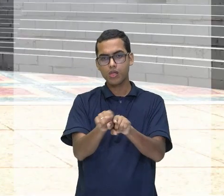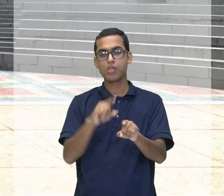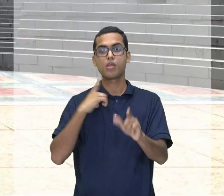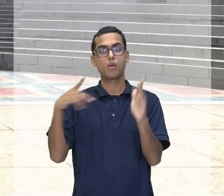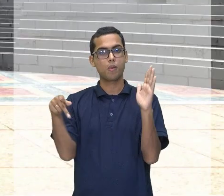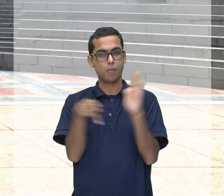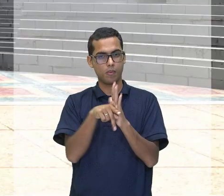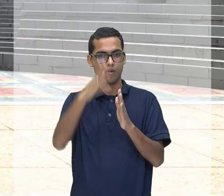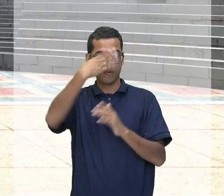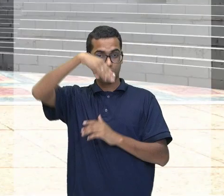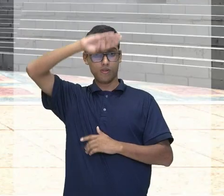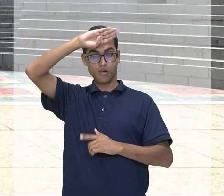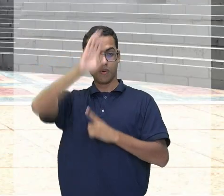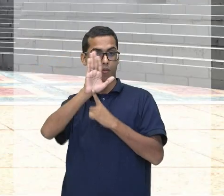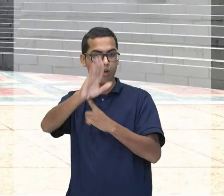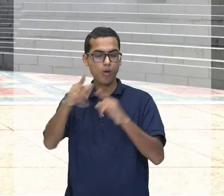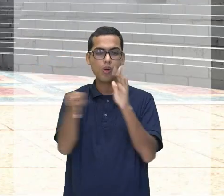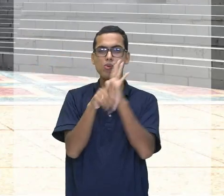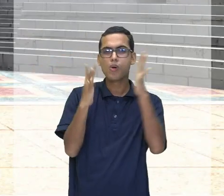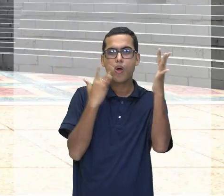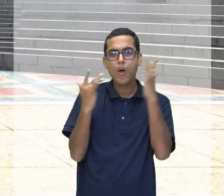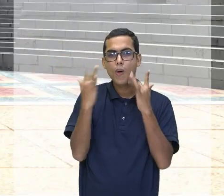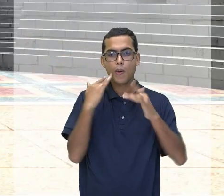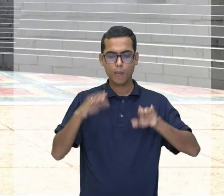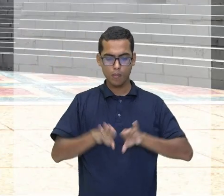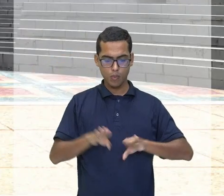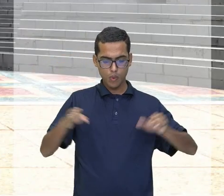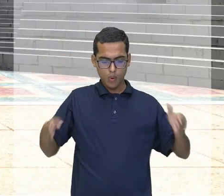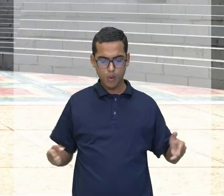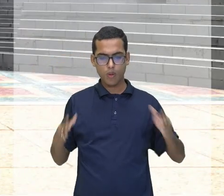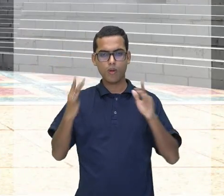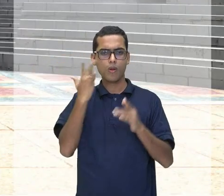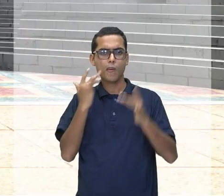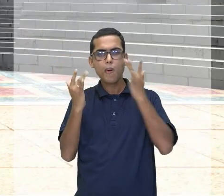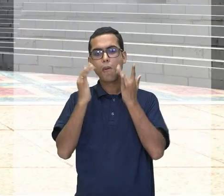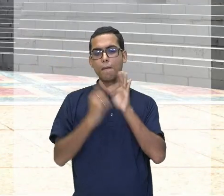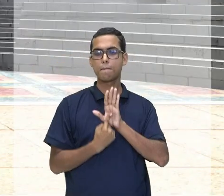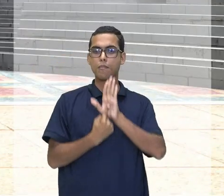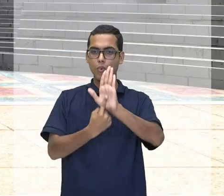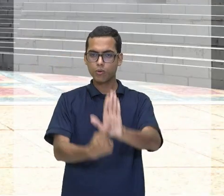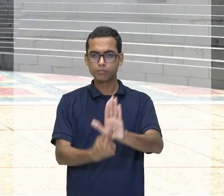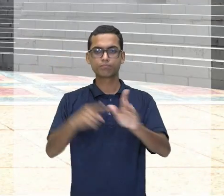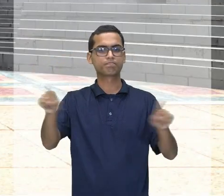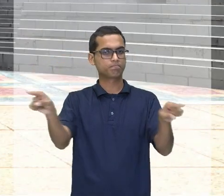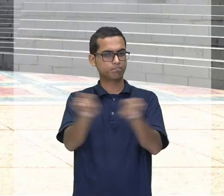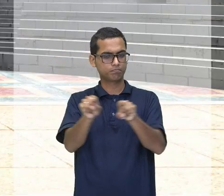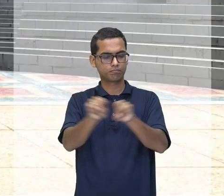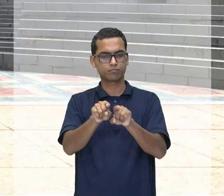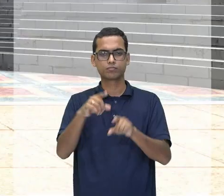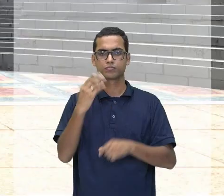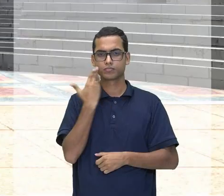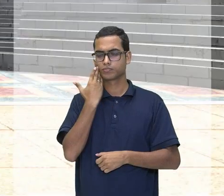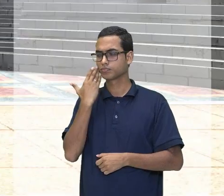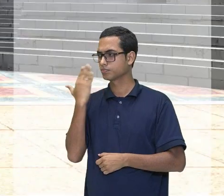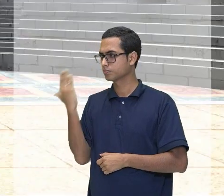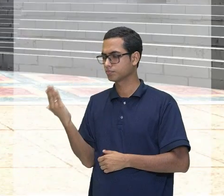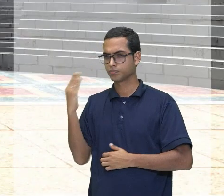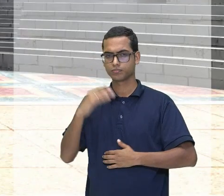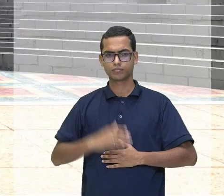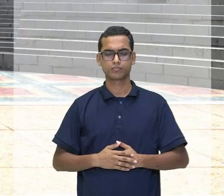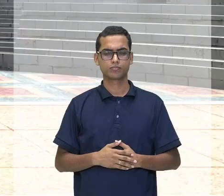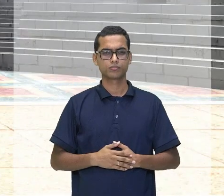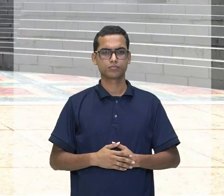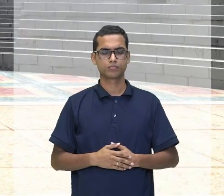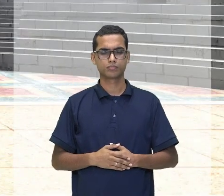nós vamos assistir a uma peça de teatro, nós estamos diante aí do gênero dramático que ele está sendo encenado no palco, tá